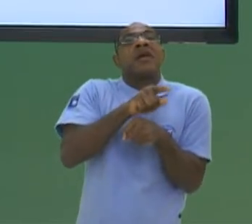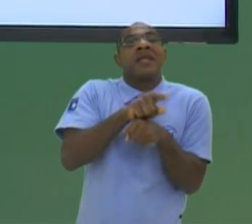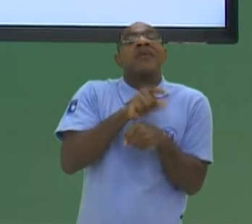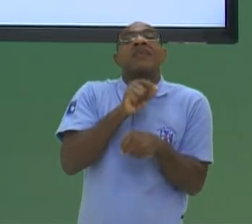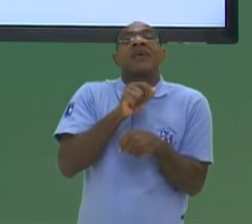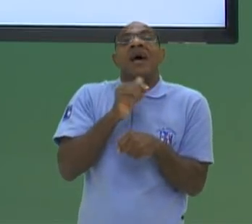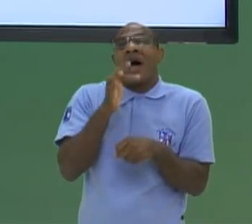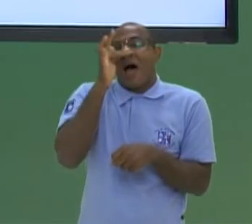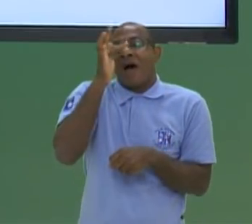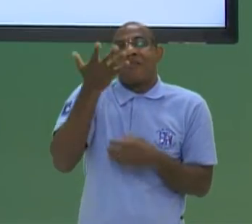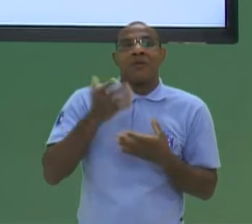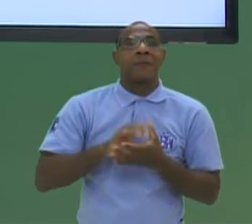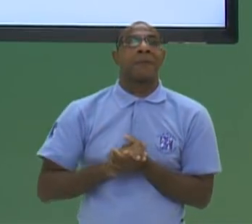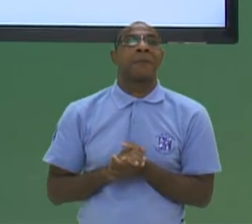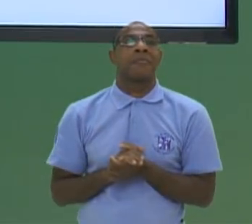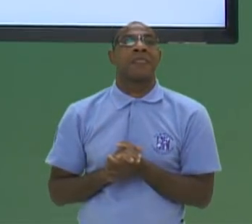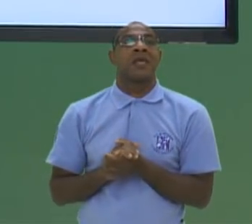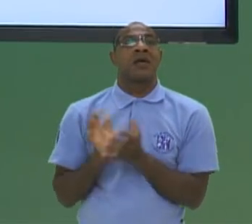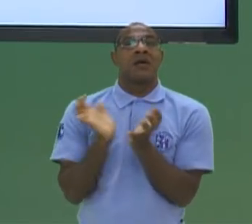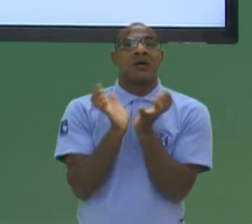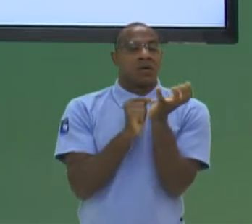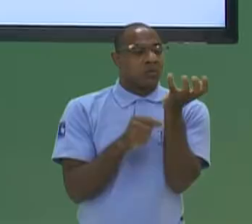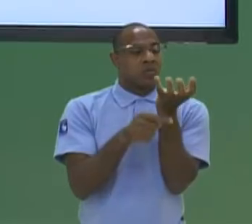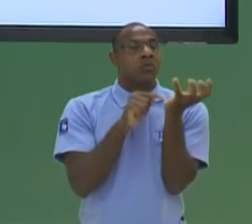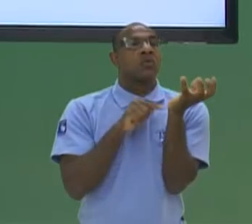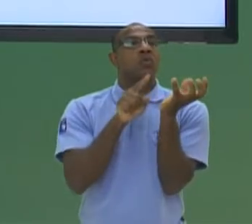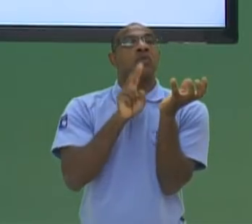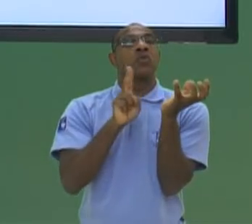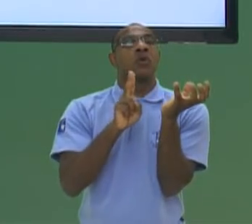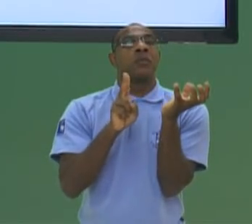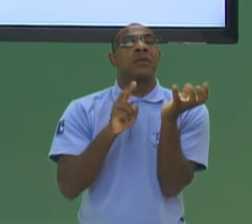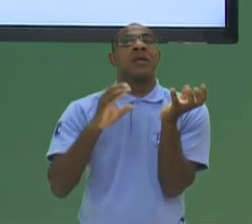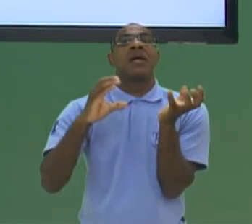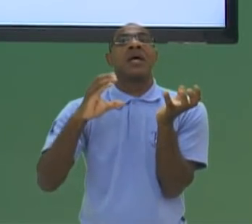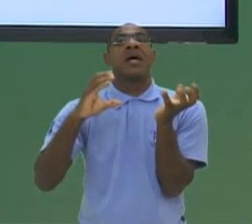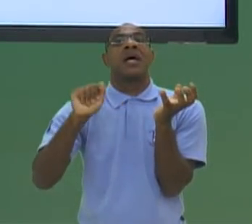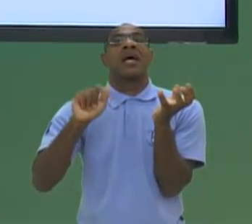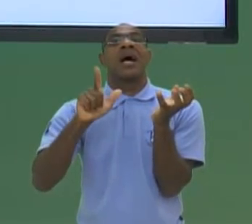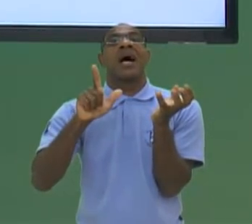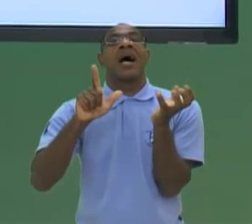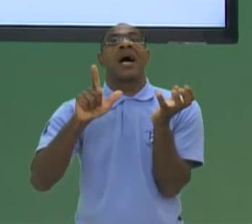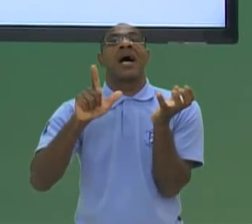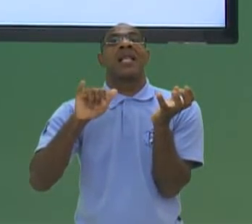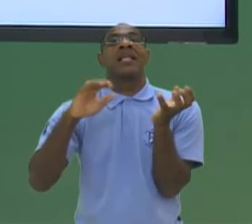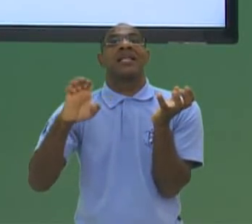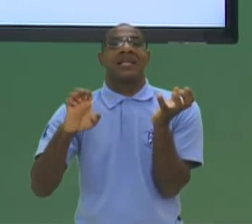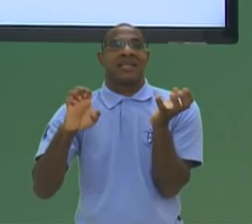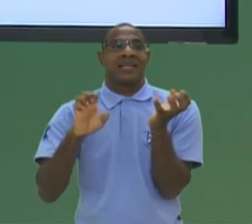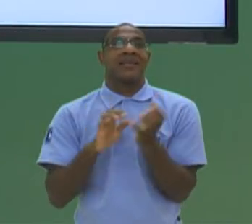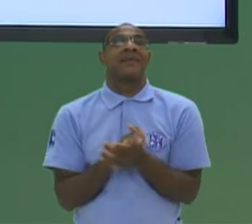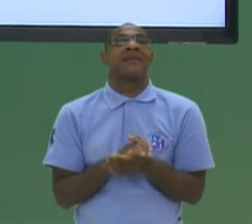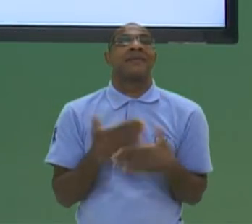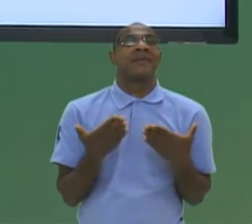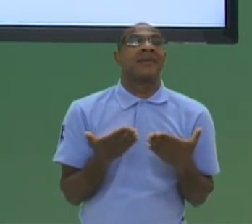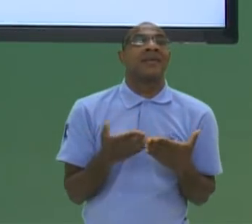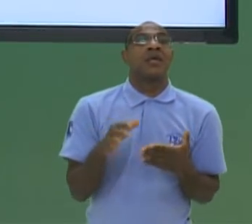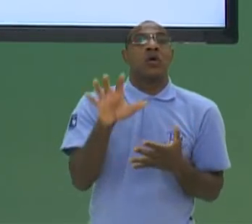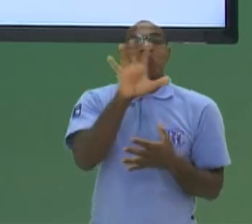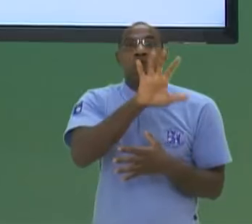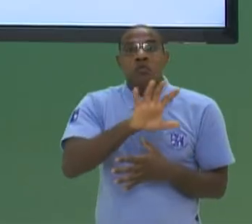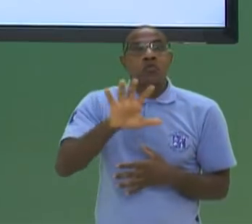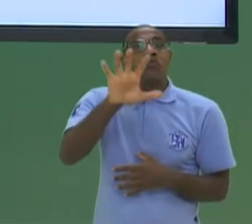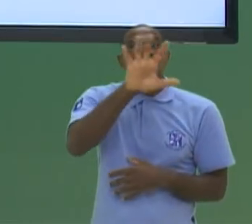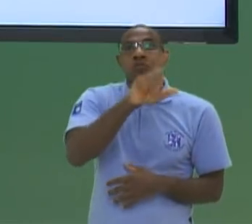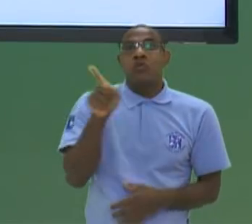cima. O conjunto de sépalas a gente chama de cálice, lembra de tacinha. E tudo isso